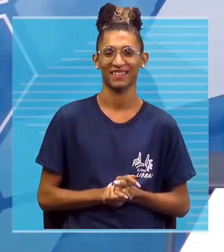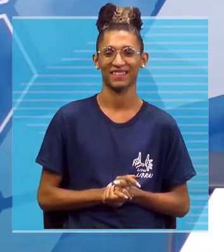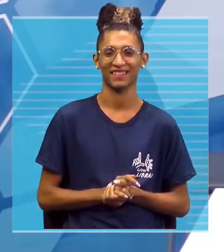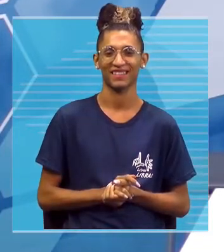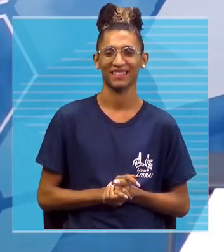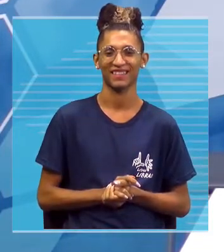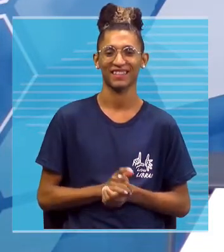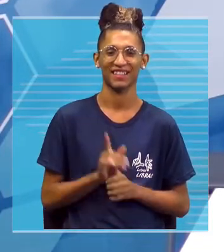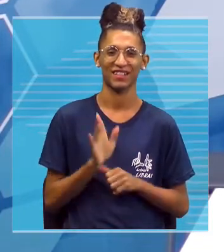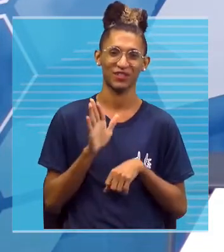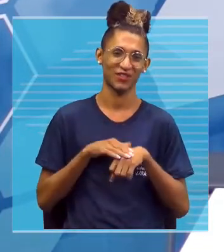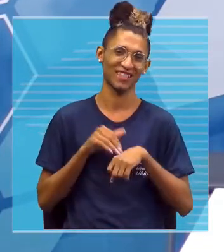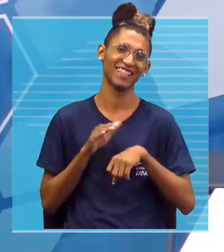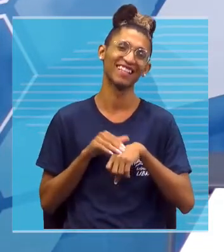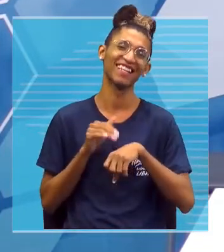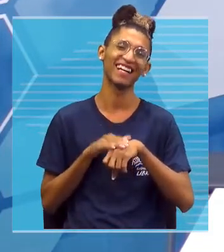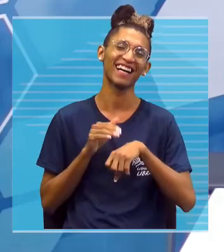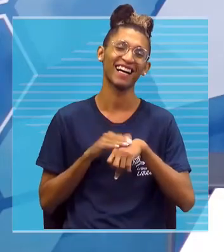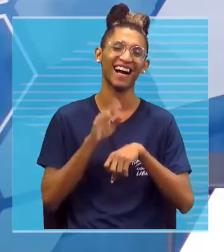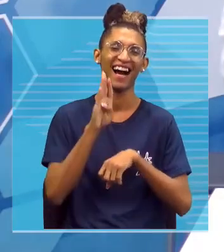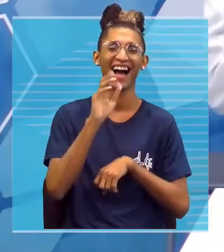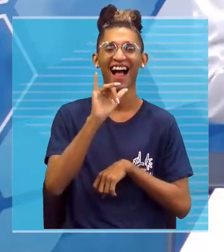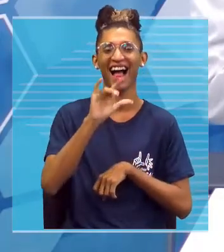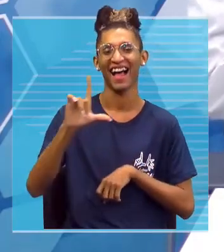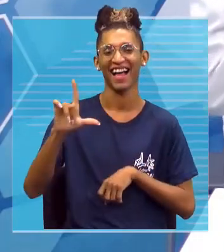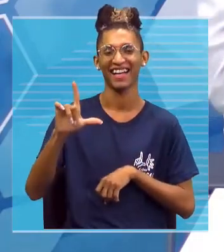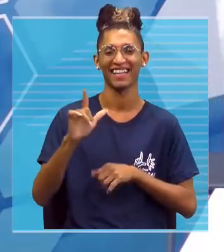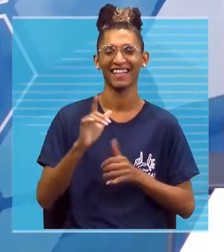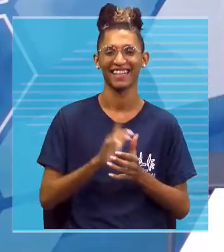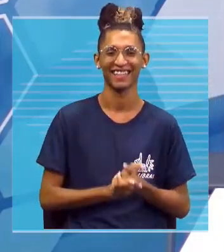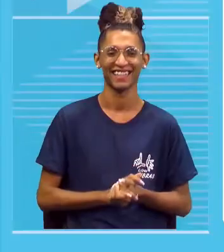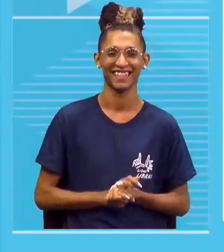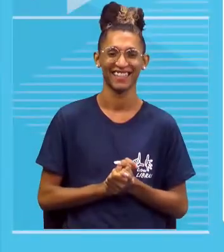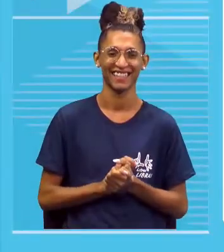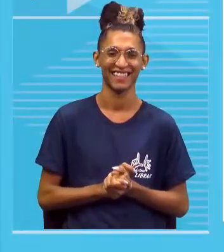me chama viu hahaha